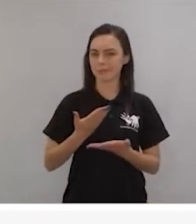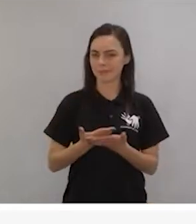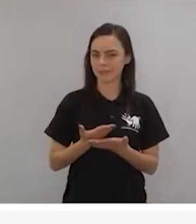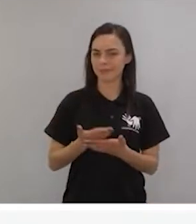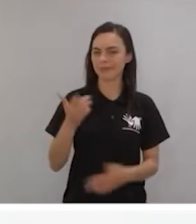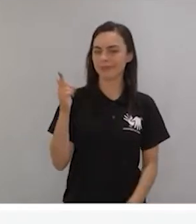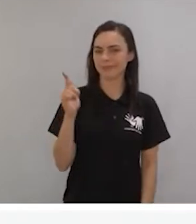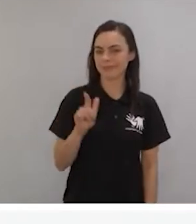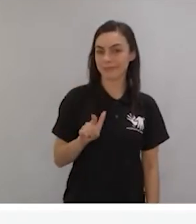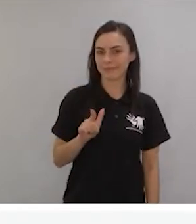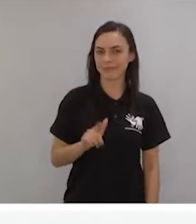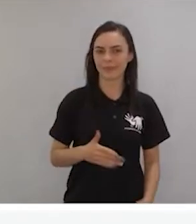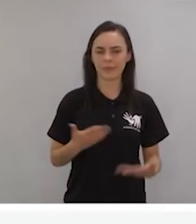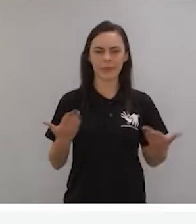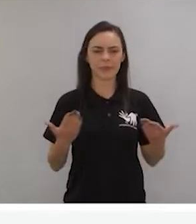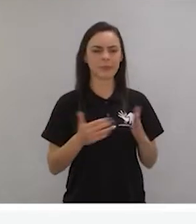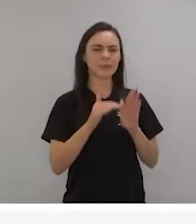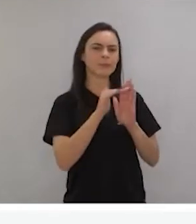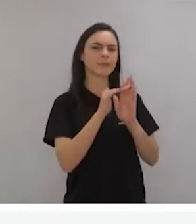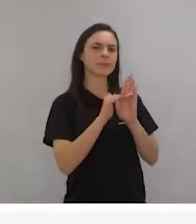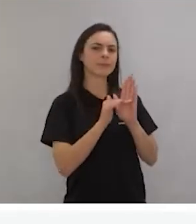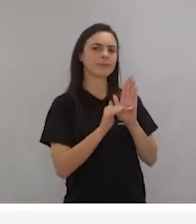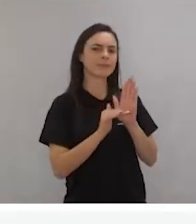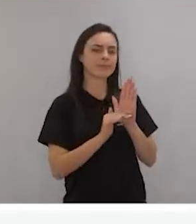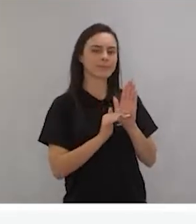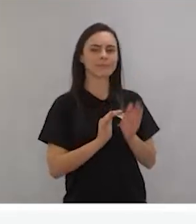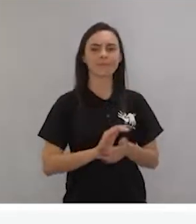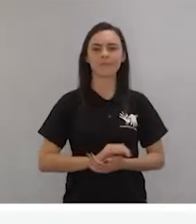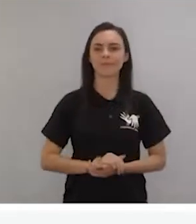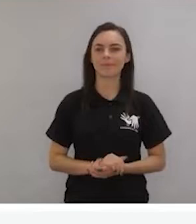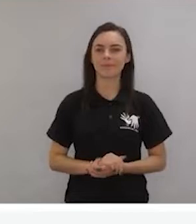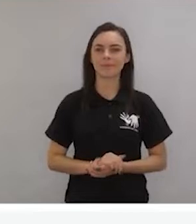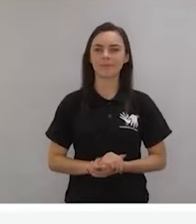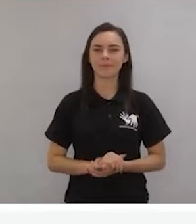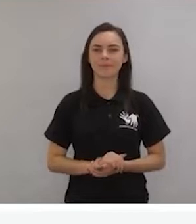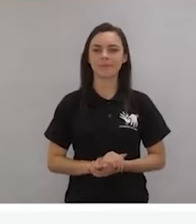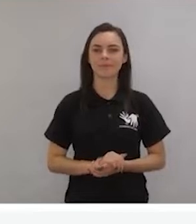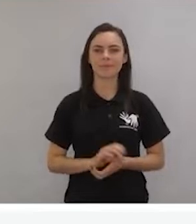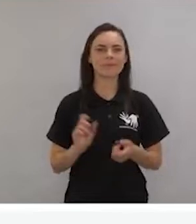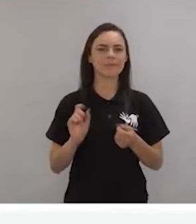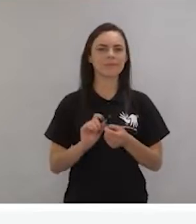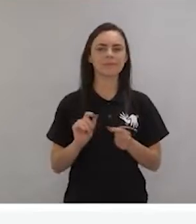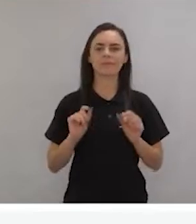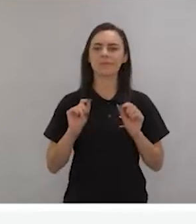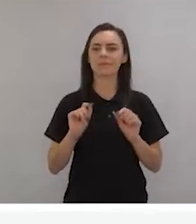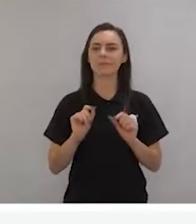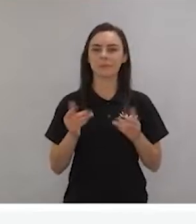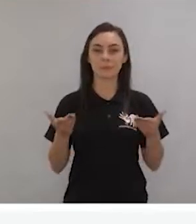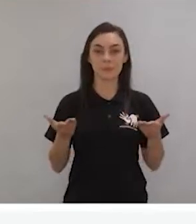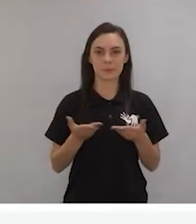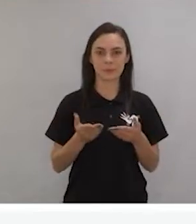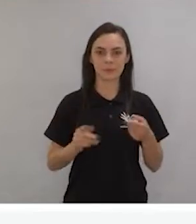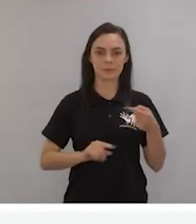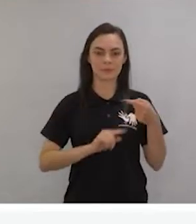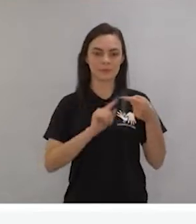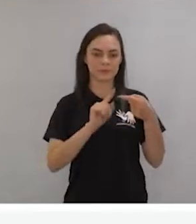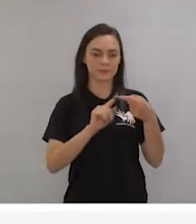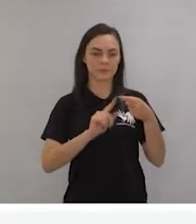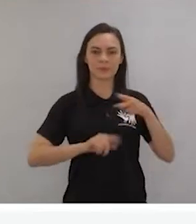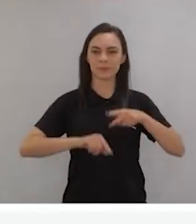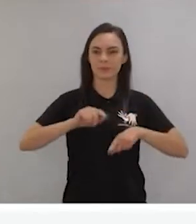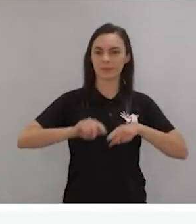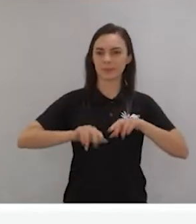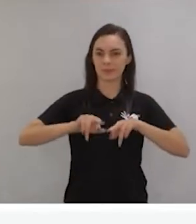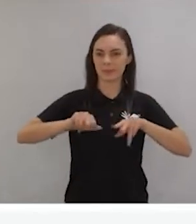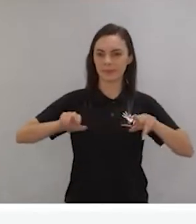novamente. Então, vamos para a nossa rotina de hoje. O que nós vamos fazer hoje? Vamos preparar os